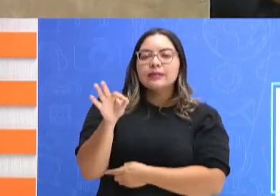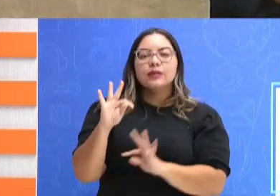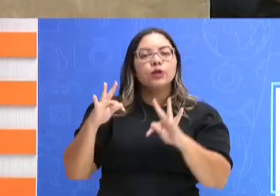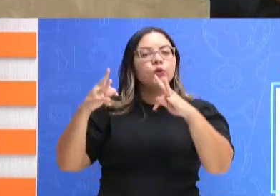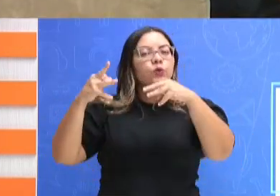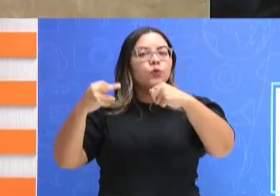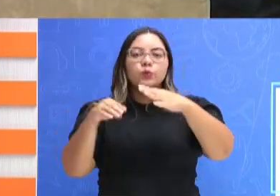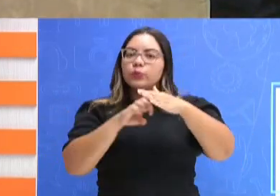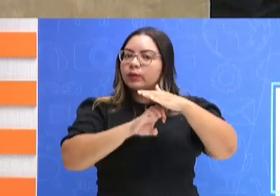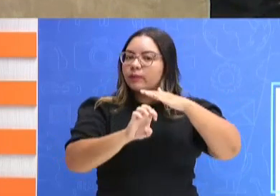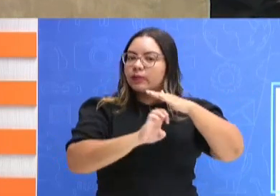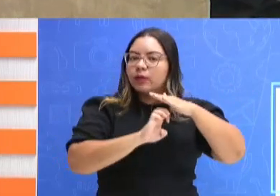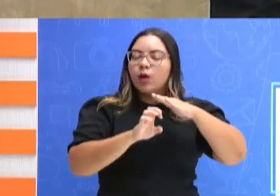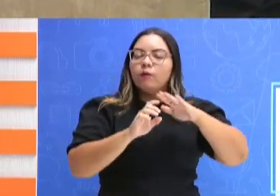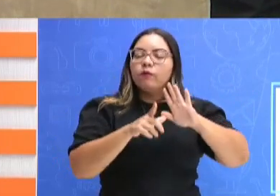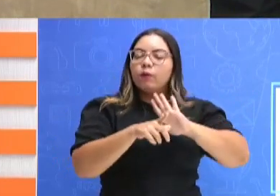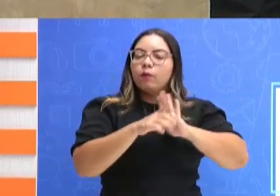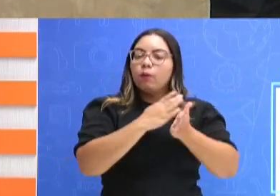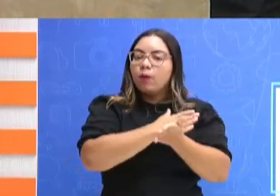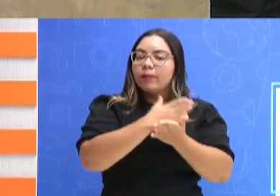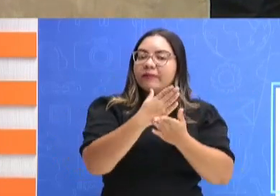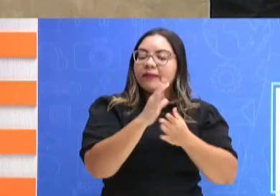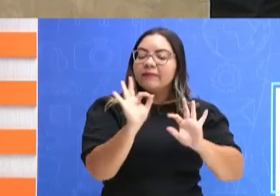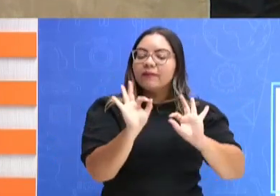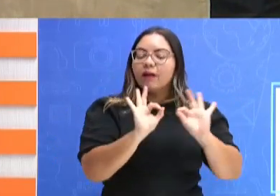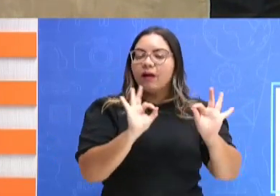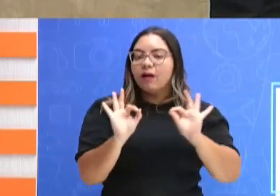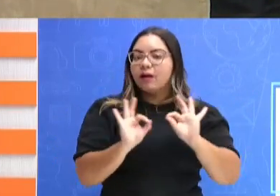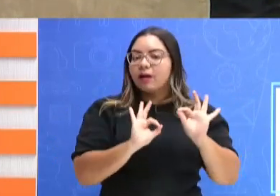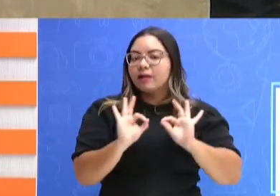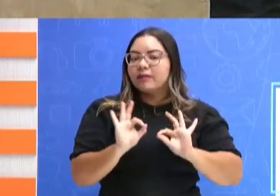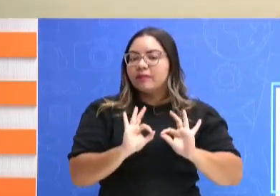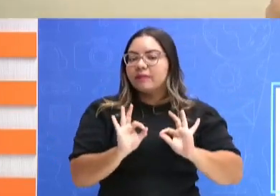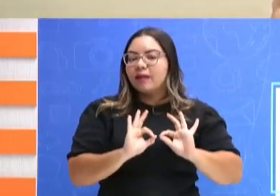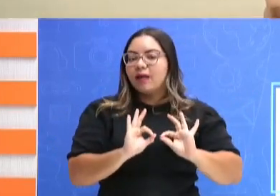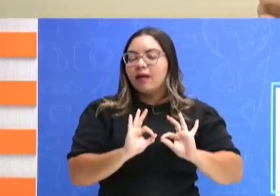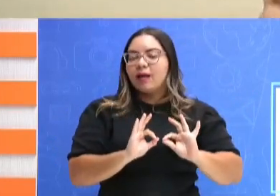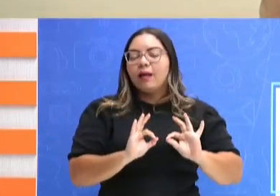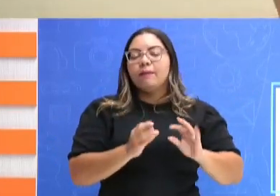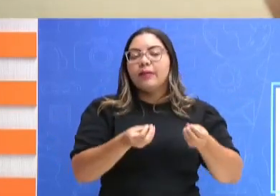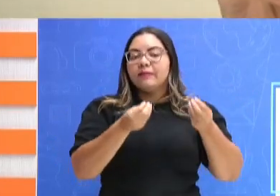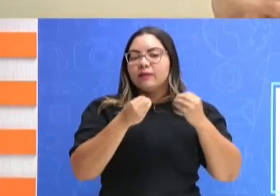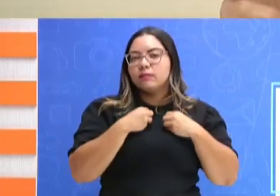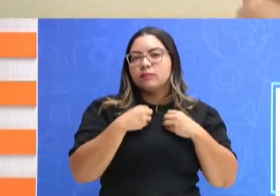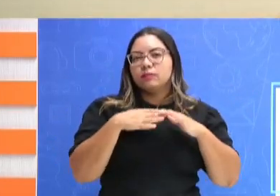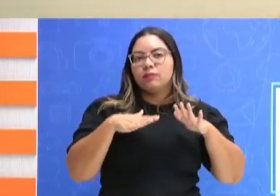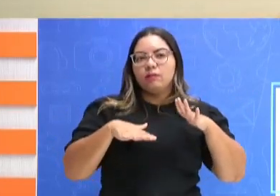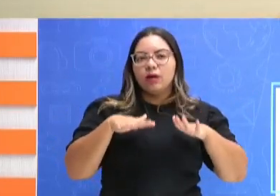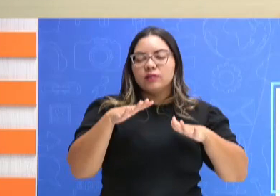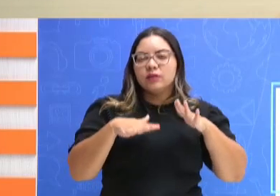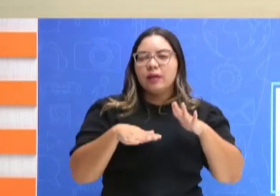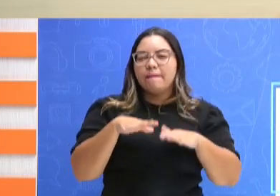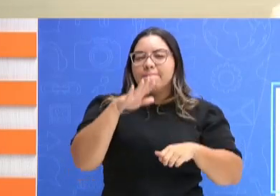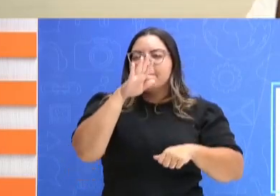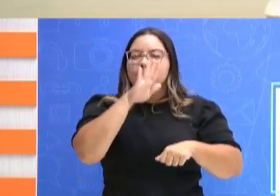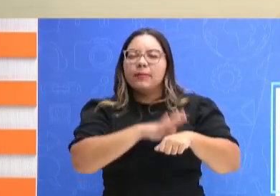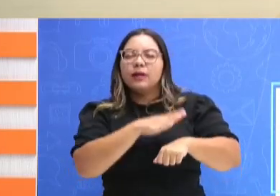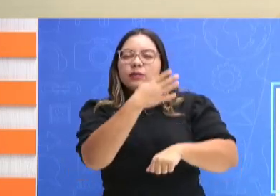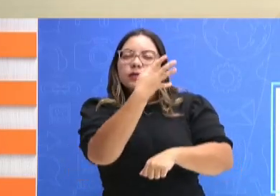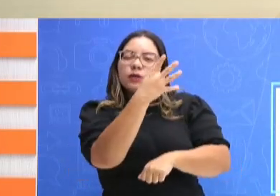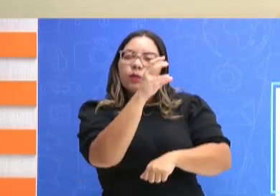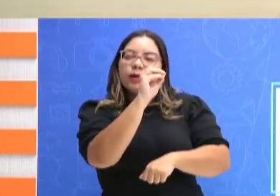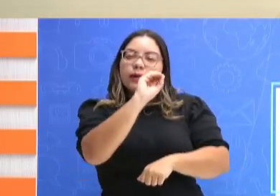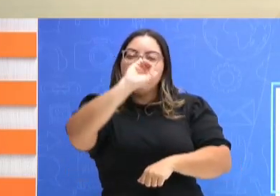os comerciantes começam a se programar para receber esses que serão quase, Augusto, serão mais de